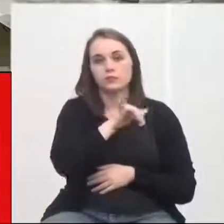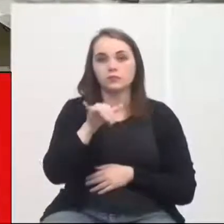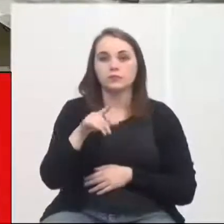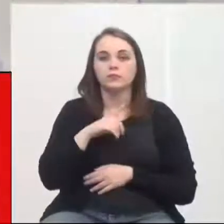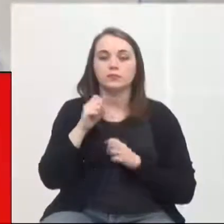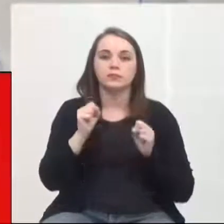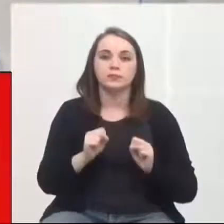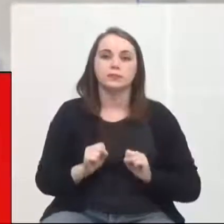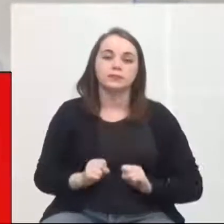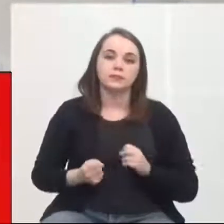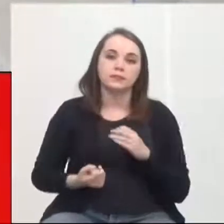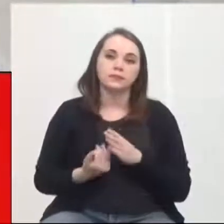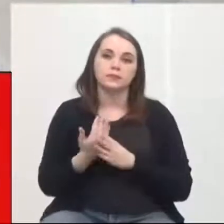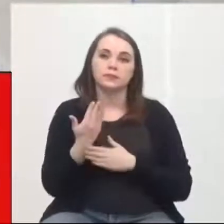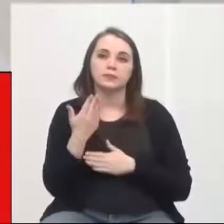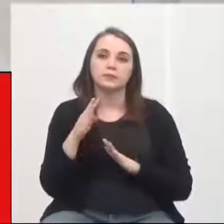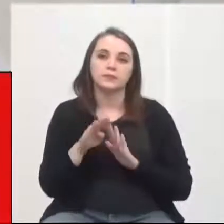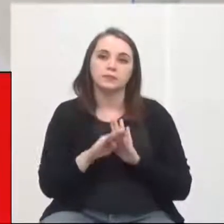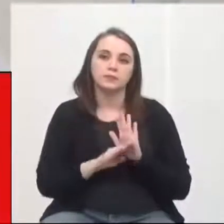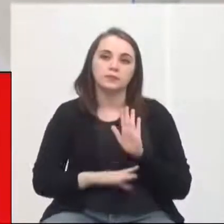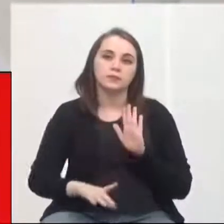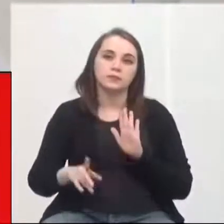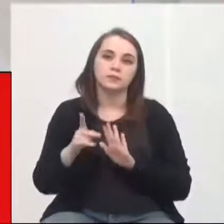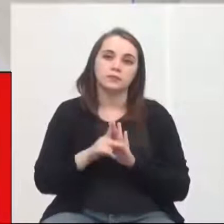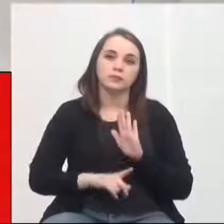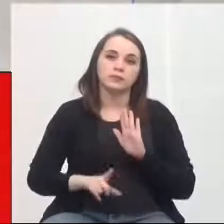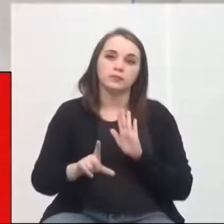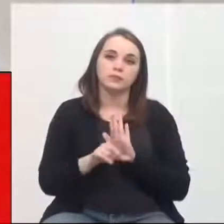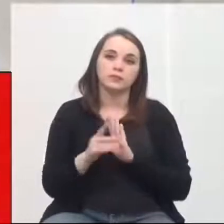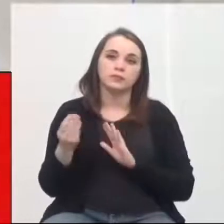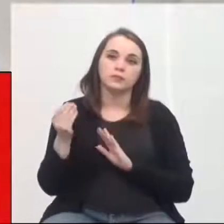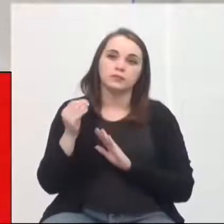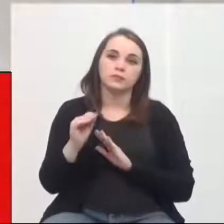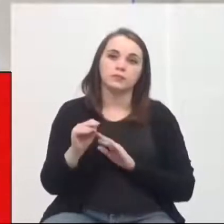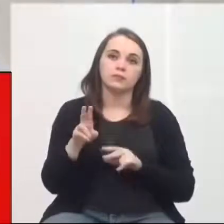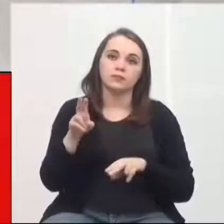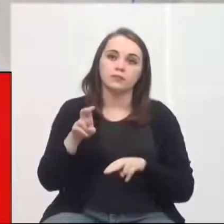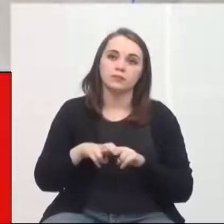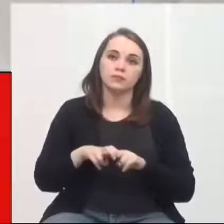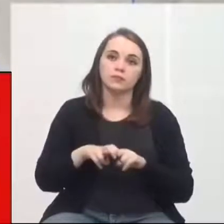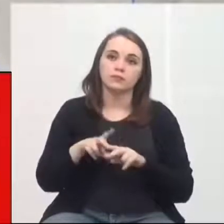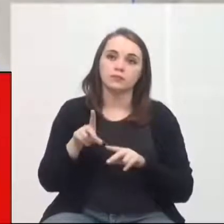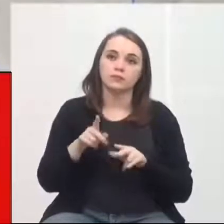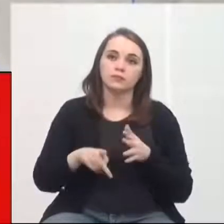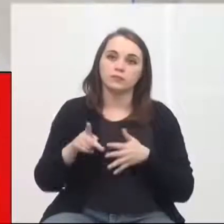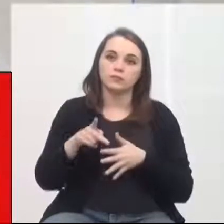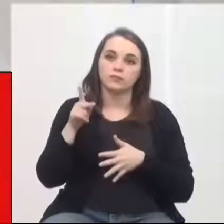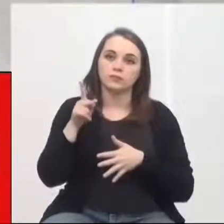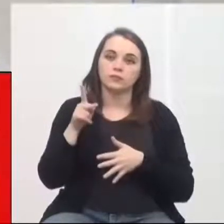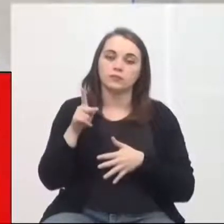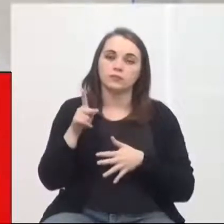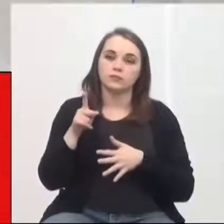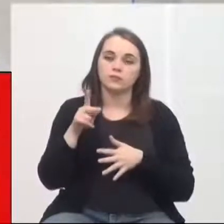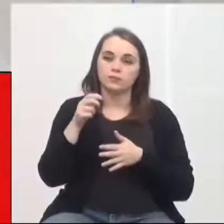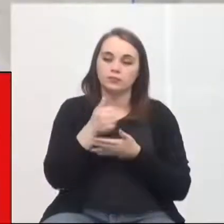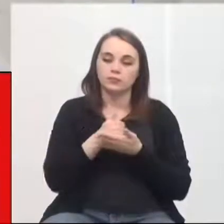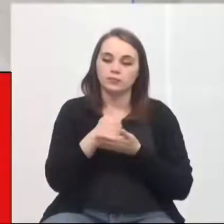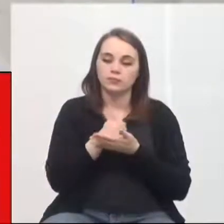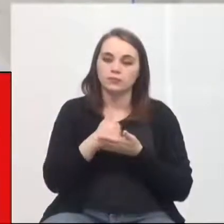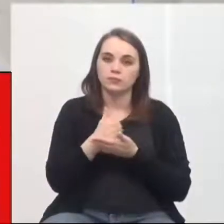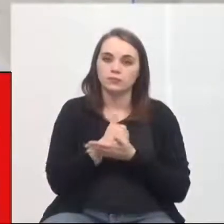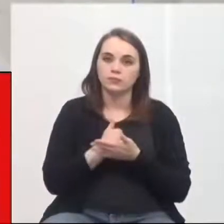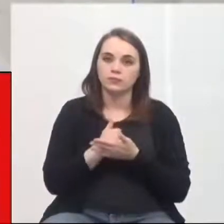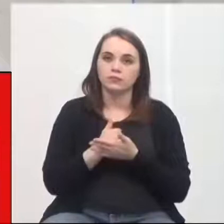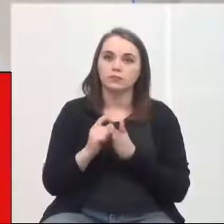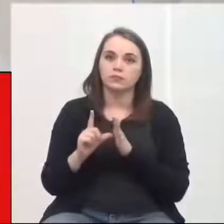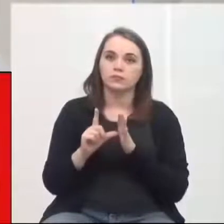a possibilidade de elaboração de projeto de lei que torne obrigatória a instalação de assentos preferenciais em farmácias e drogarias